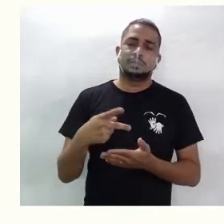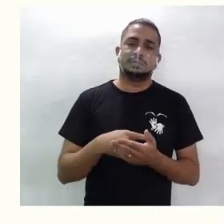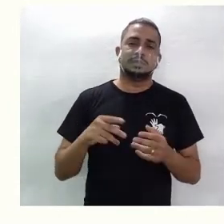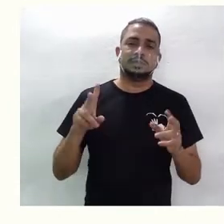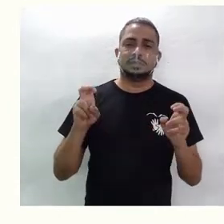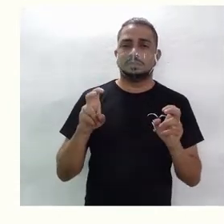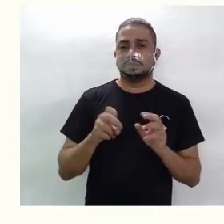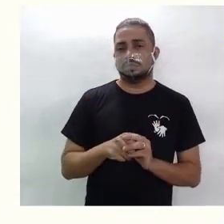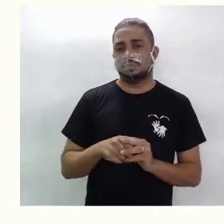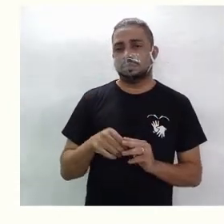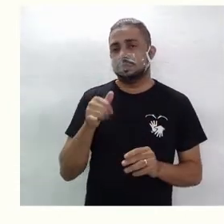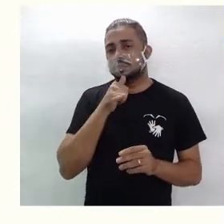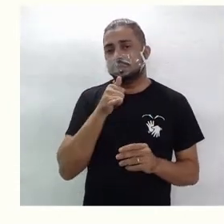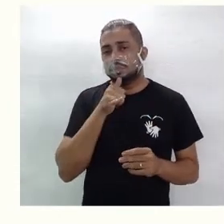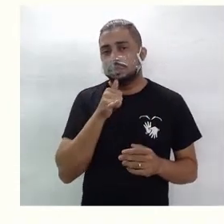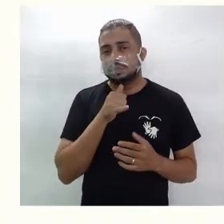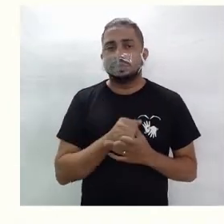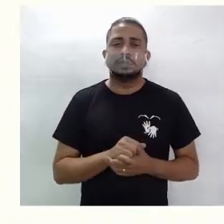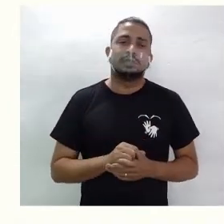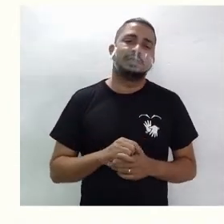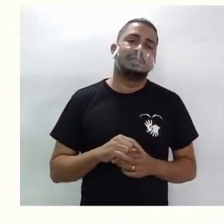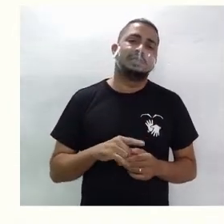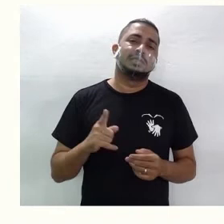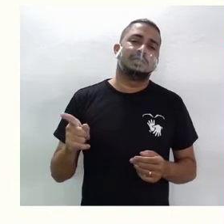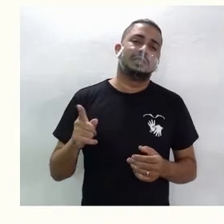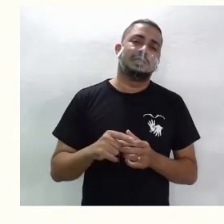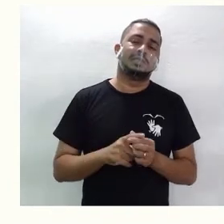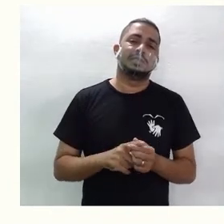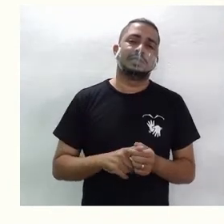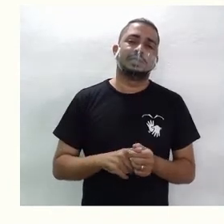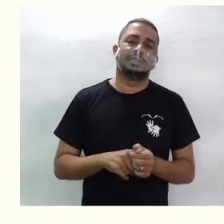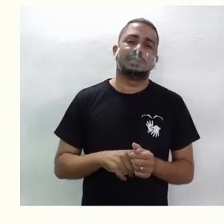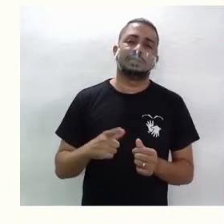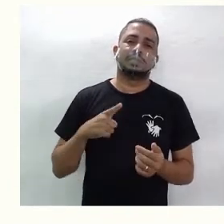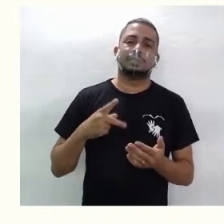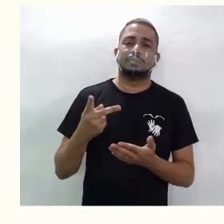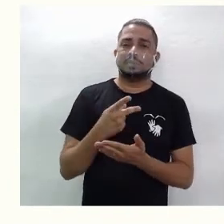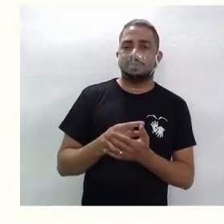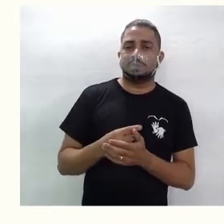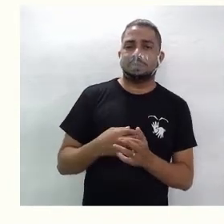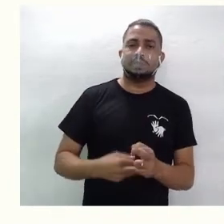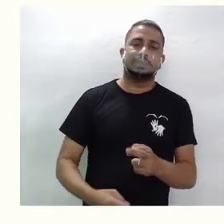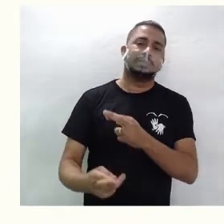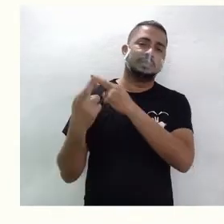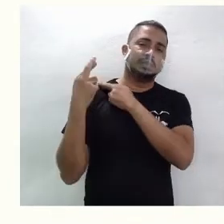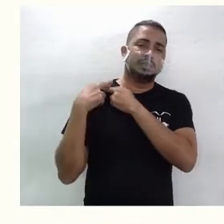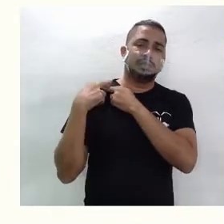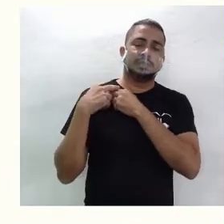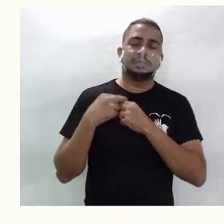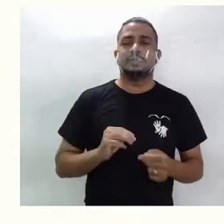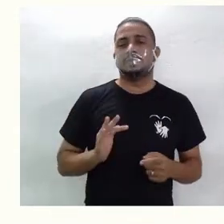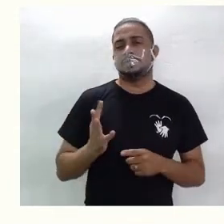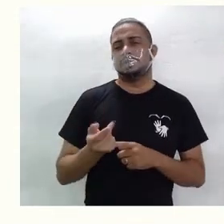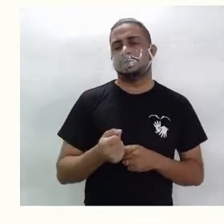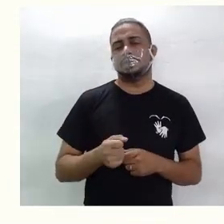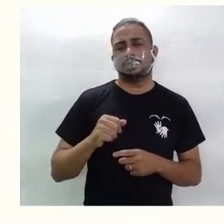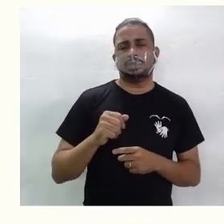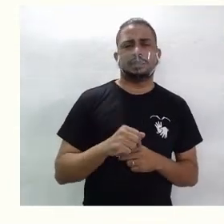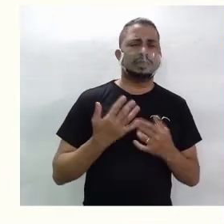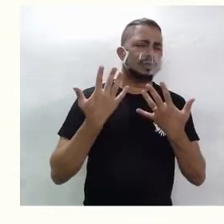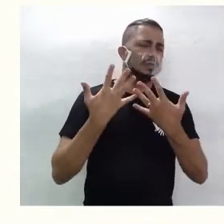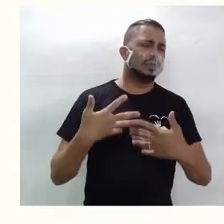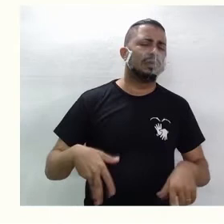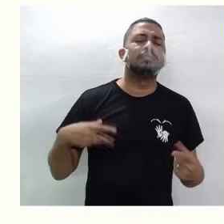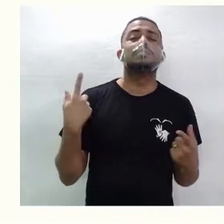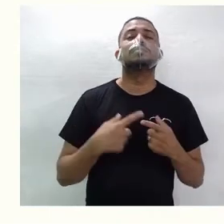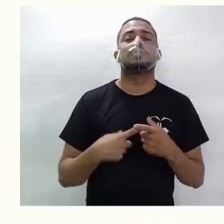temáticos. Por exemplo, esse mapa que eu mostrei para vocês aí de representação físico-naturais. Por que